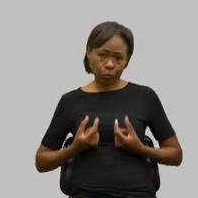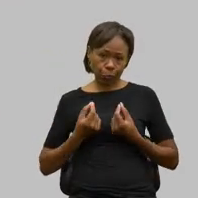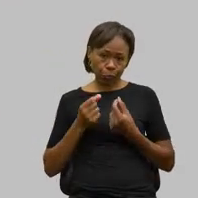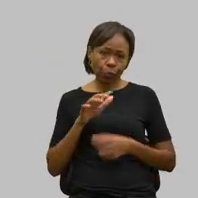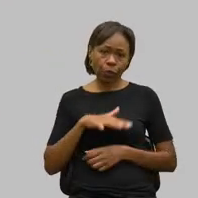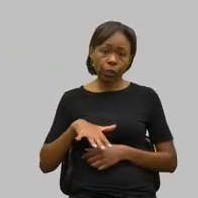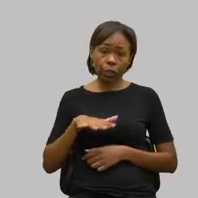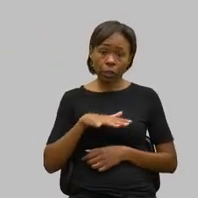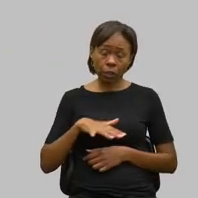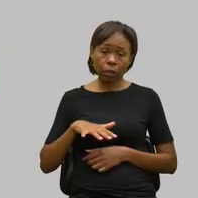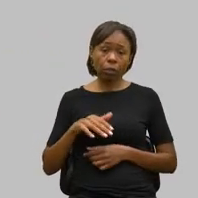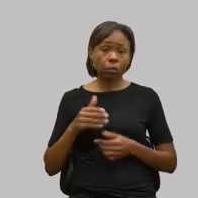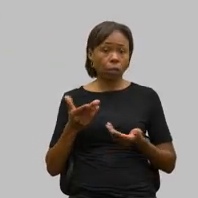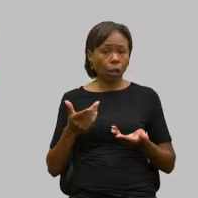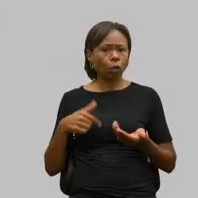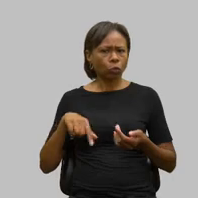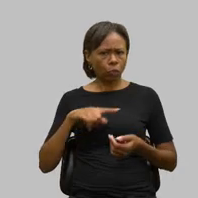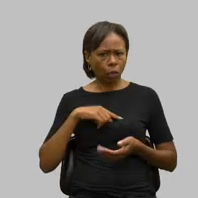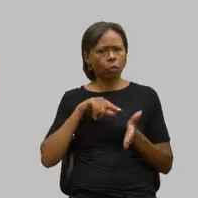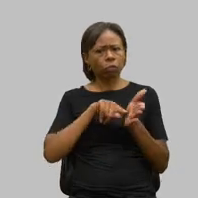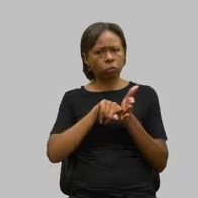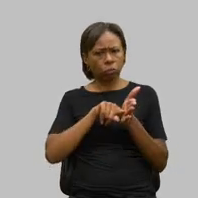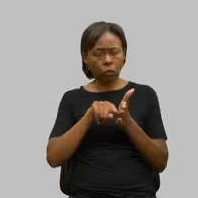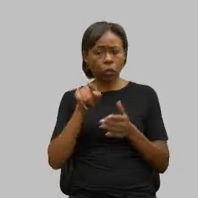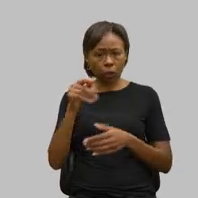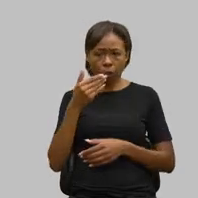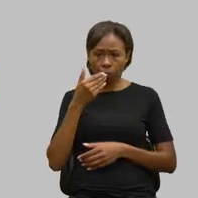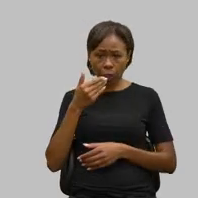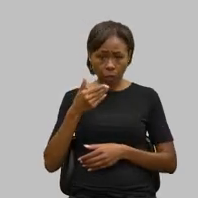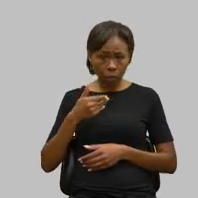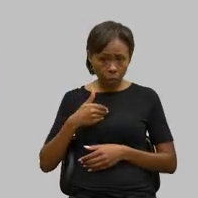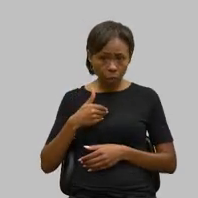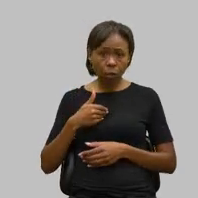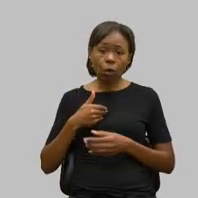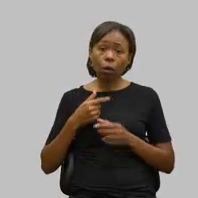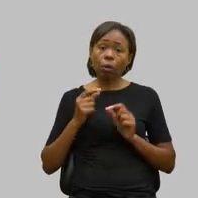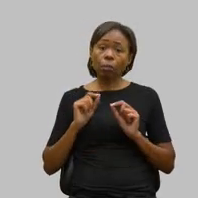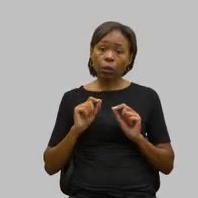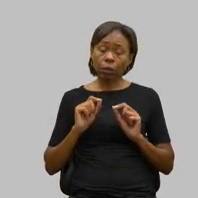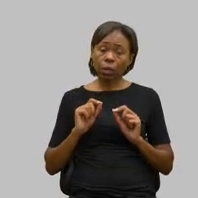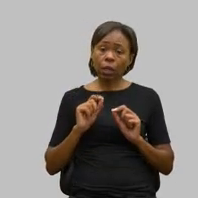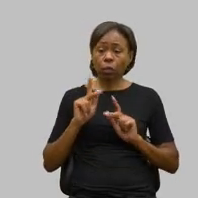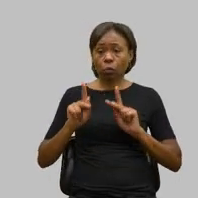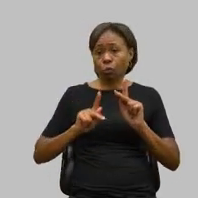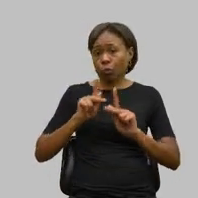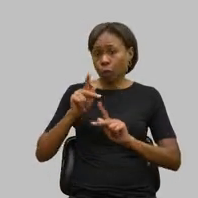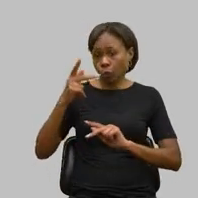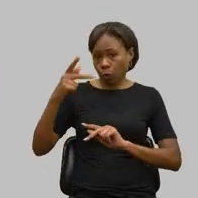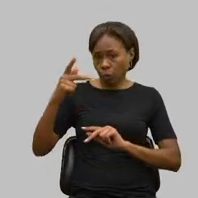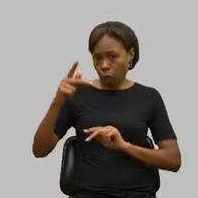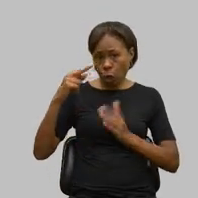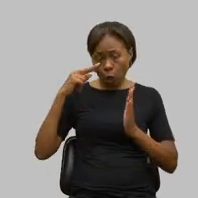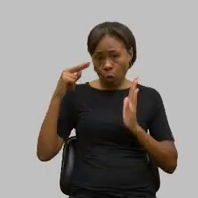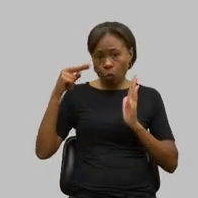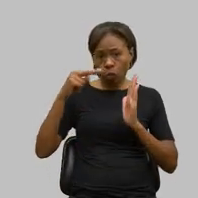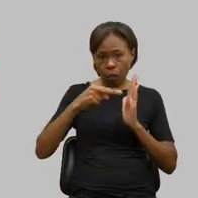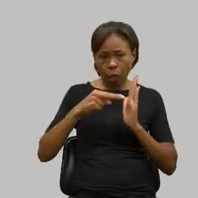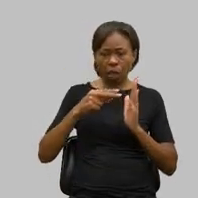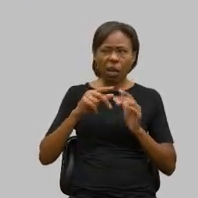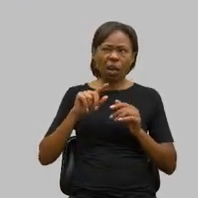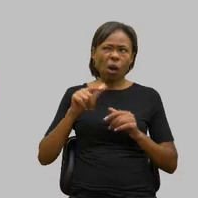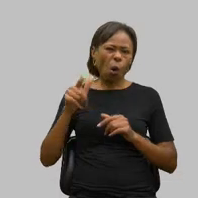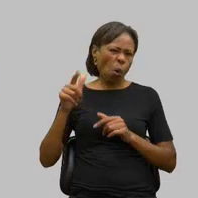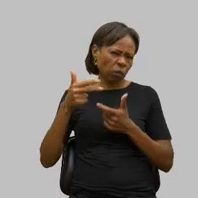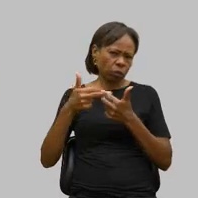conforme o senhor pediu, para que o seu pessoal possa dar um olhado. Na questão do colo do útero,